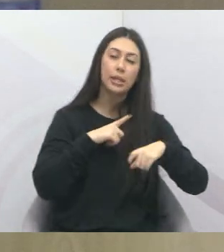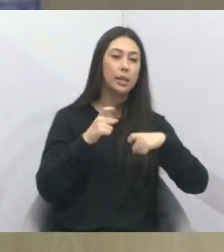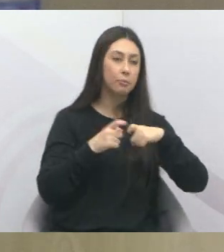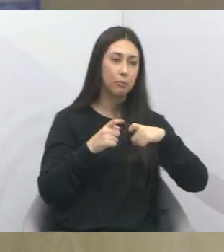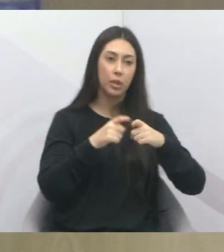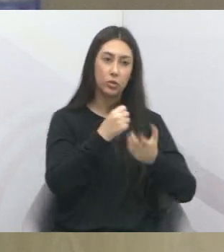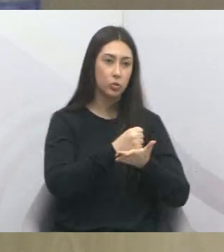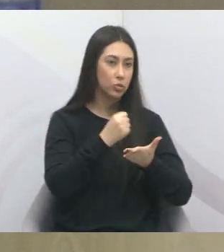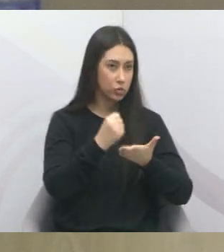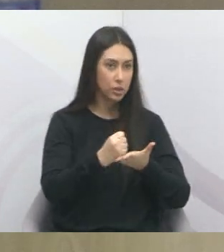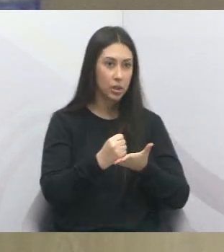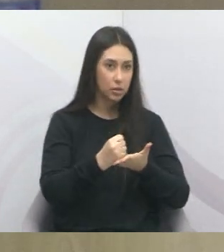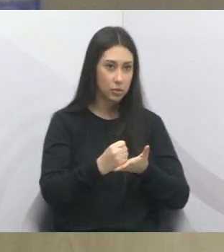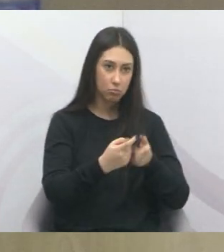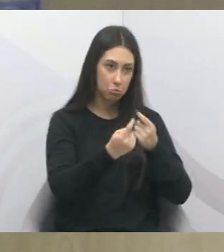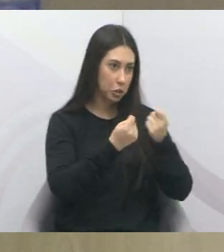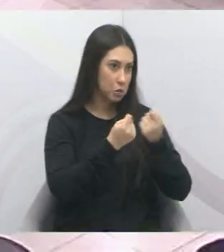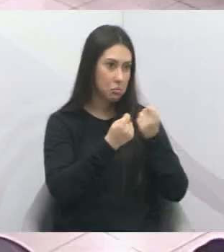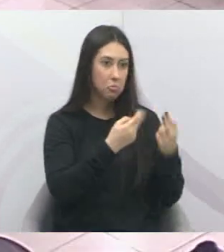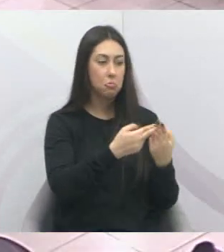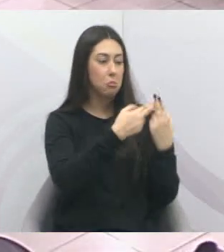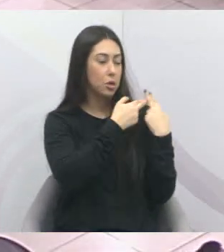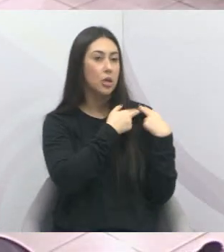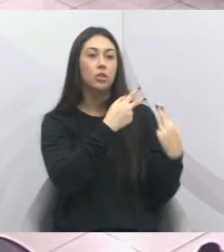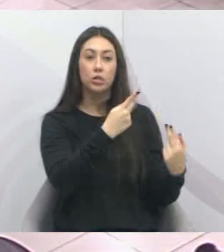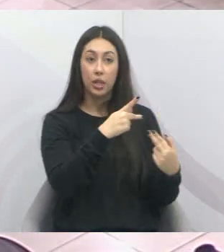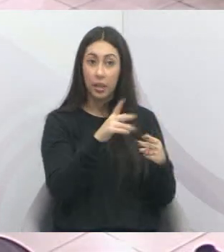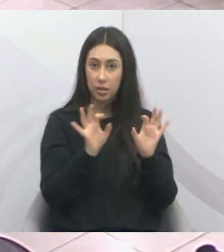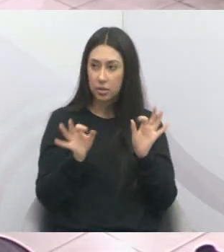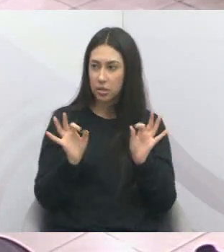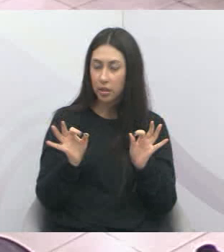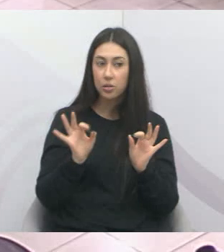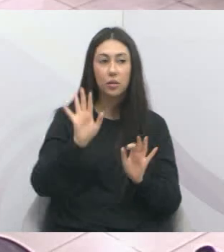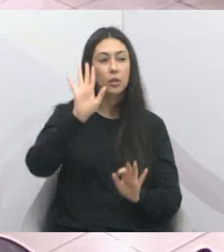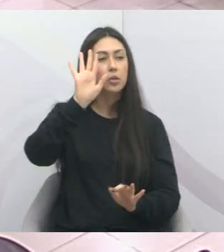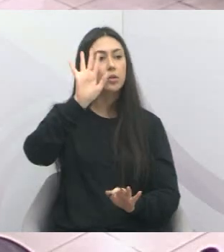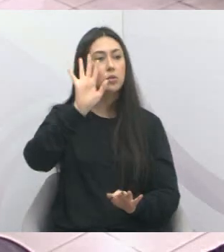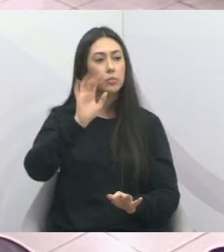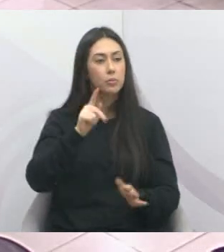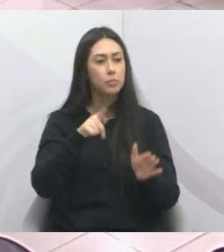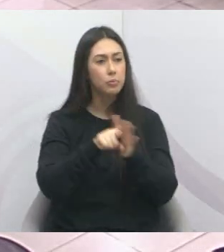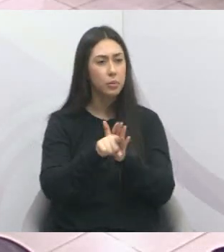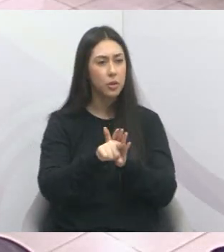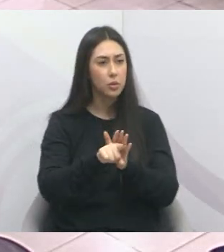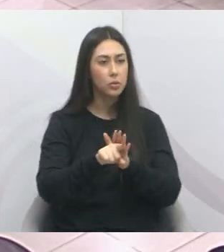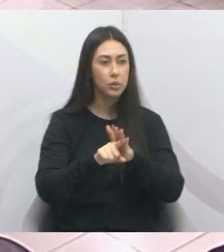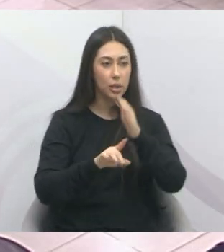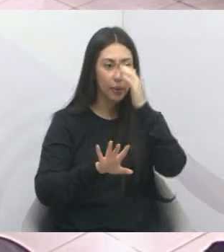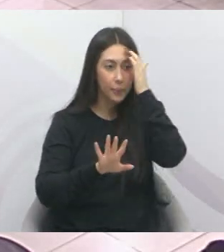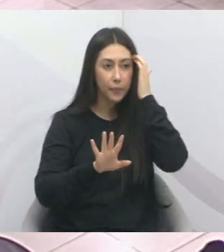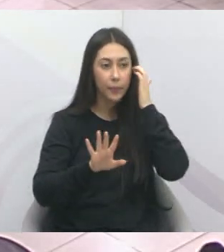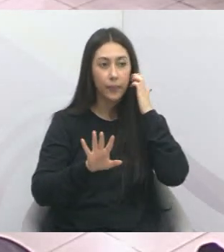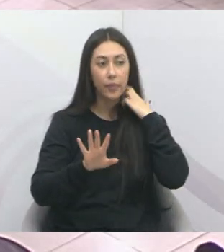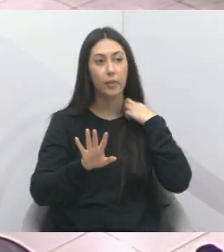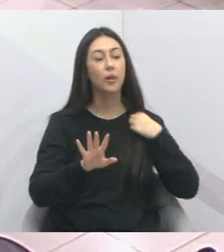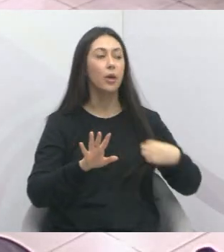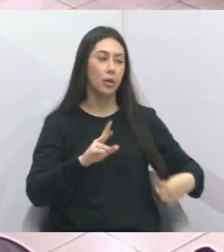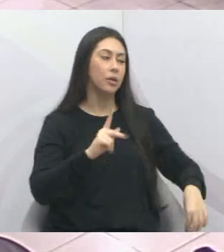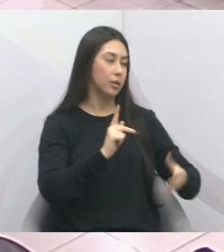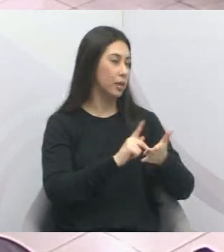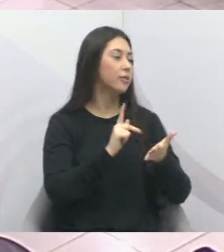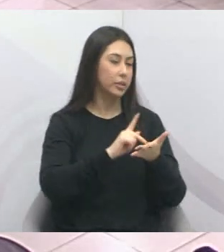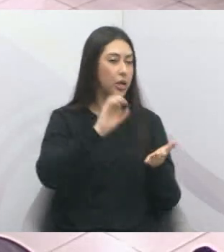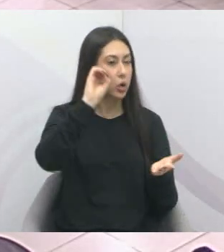eles contratam, a gestão é deles. É isso? Só voltar numa pergunta aqui, isso foi importante. Na verdade, isso é comum, Rony. Às vezes você